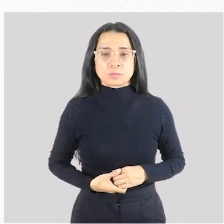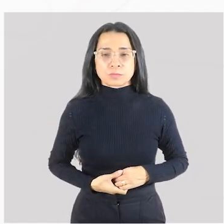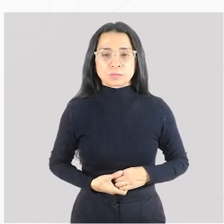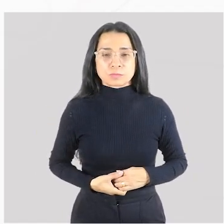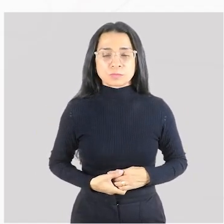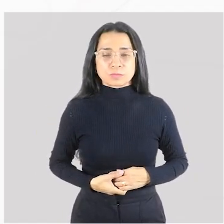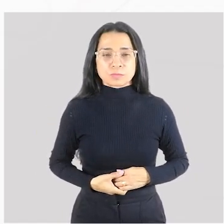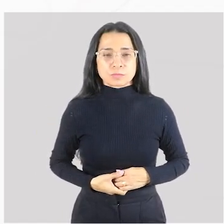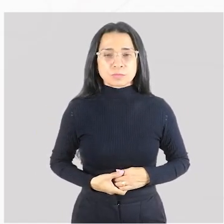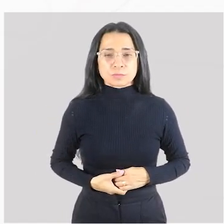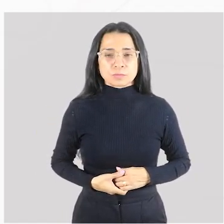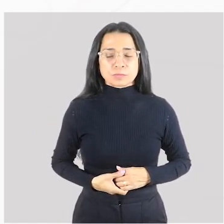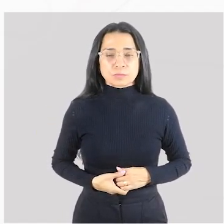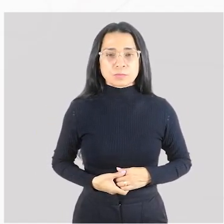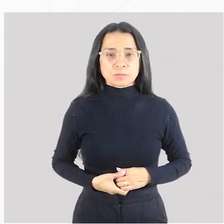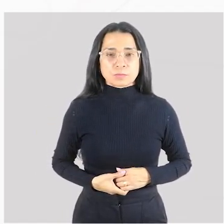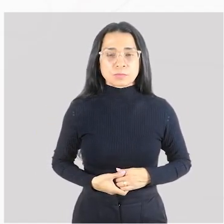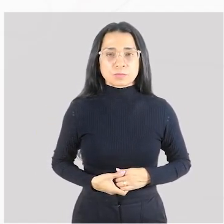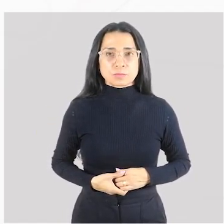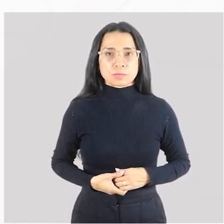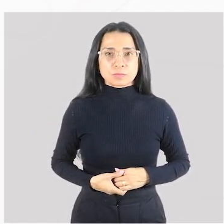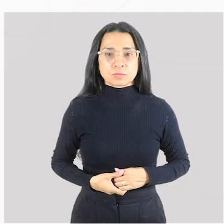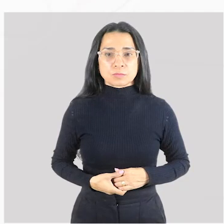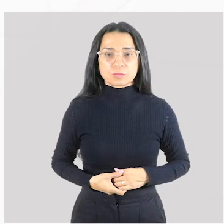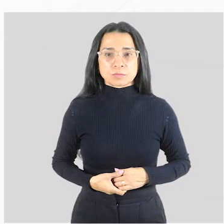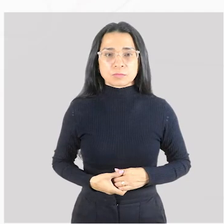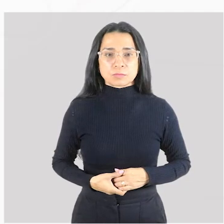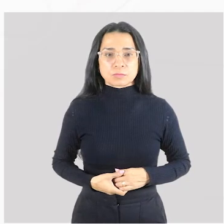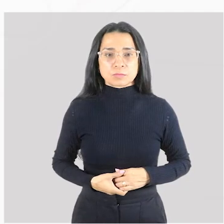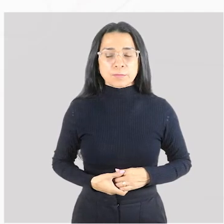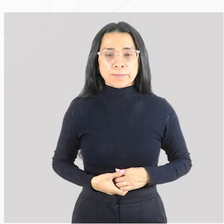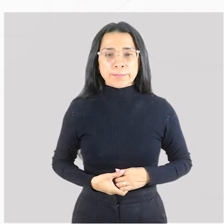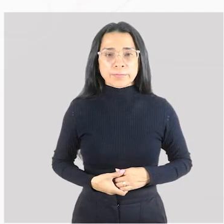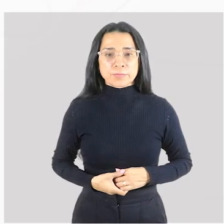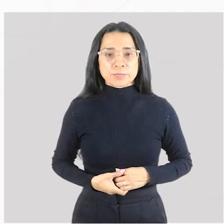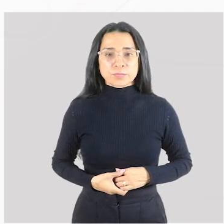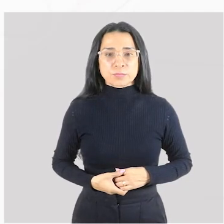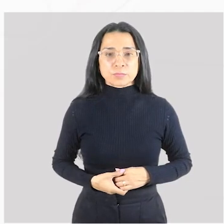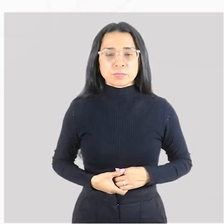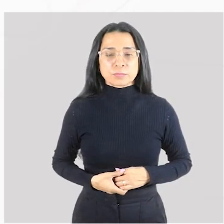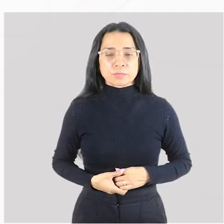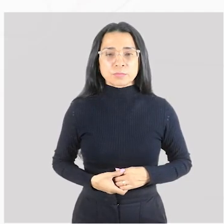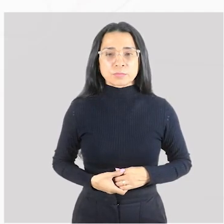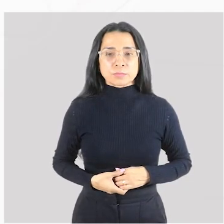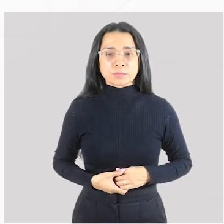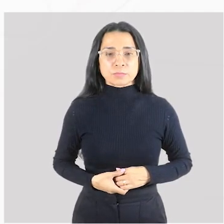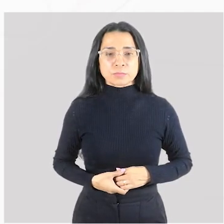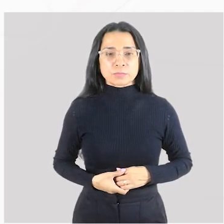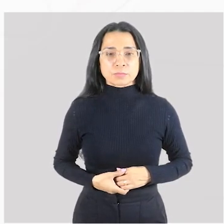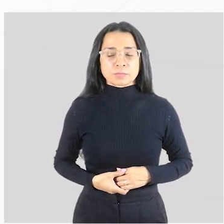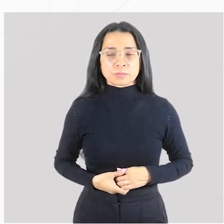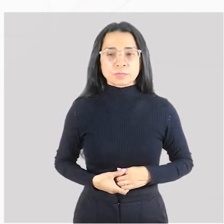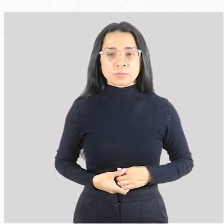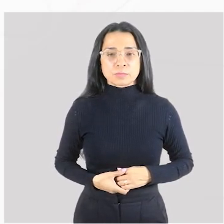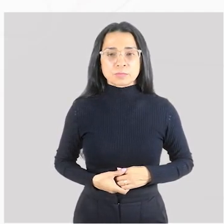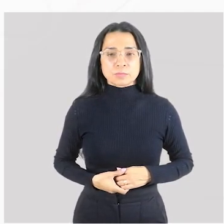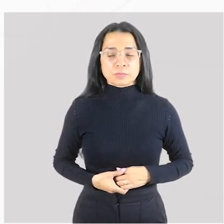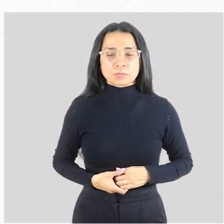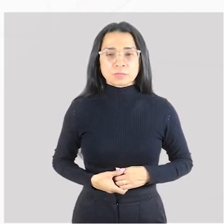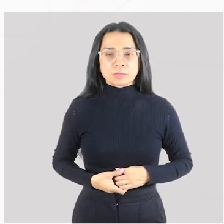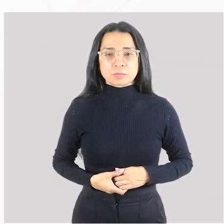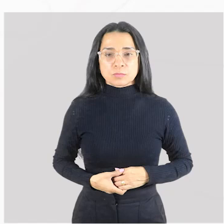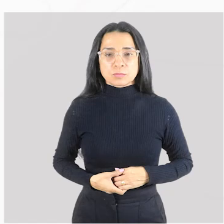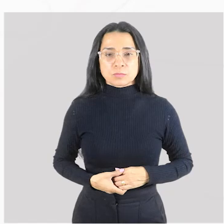no regime de capitalização composta. Calcule o tempo necessário para dobrar